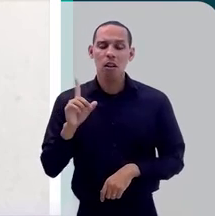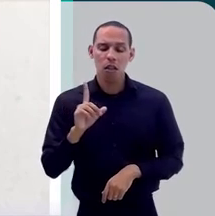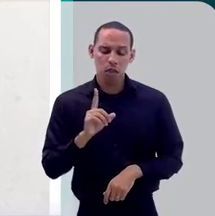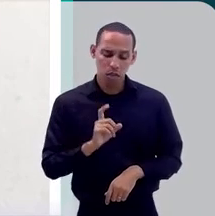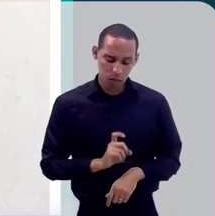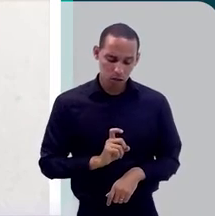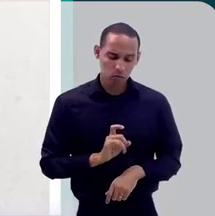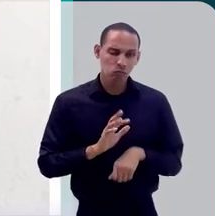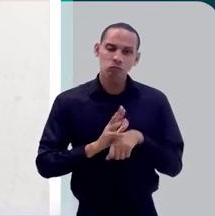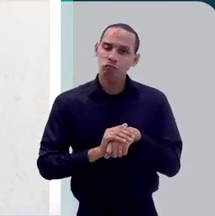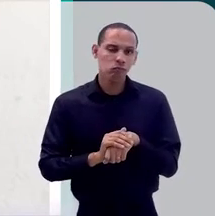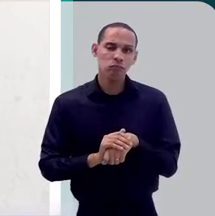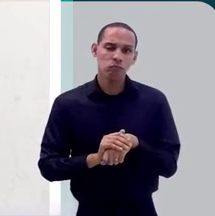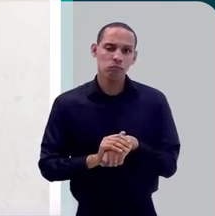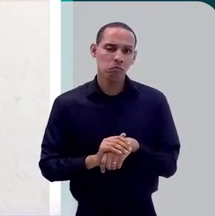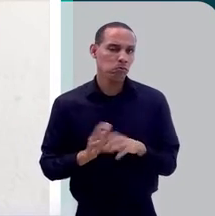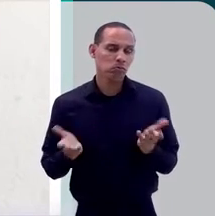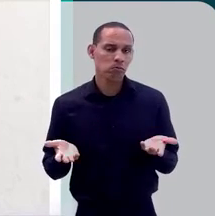adoece, né?